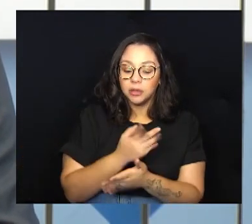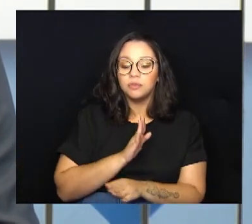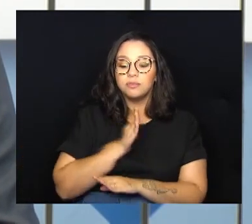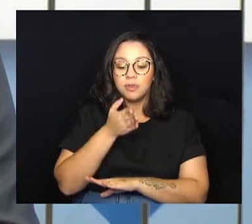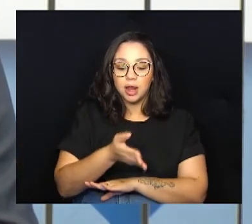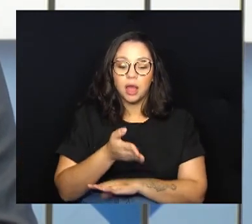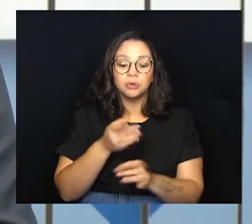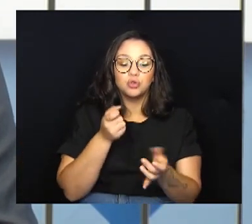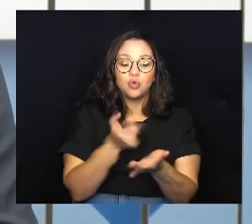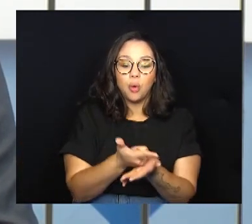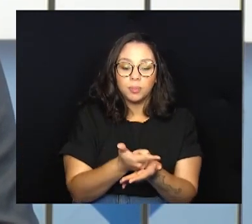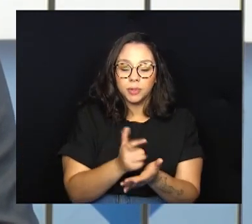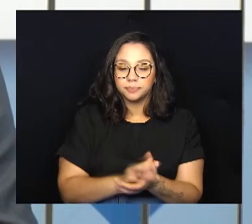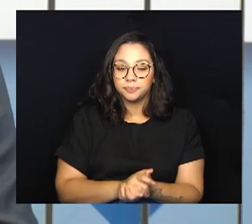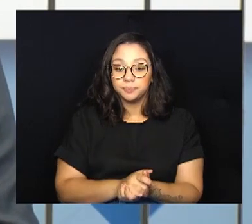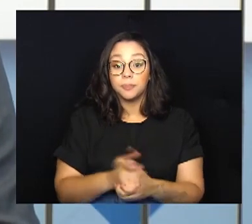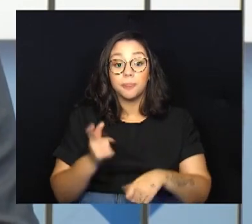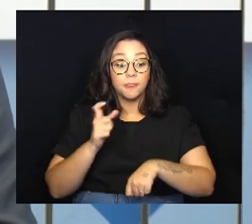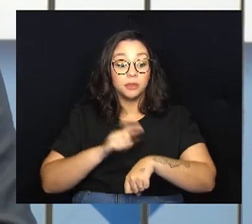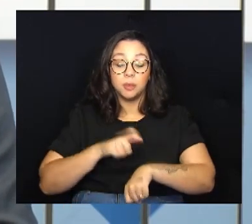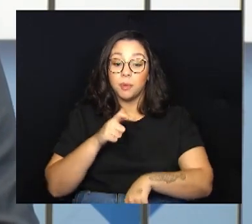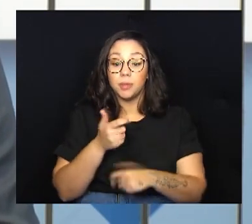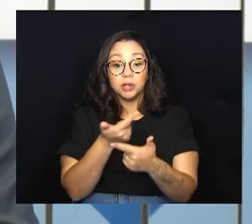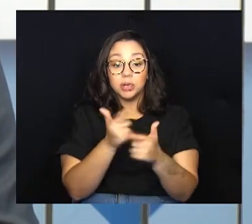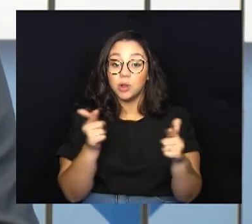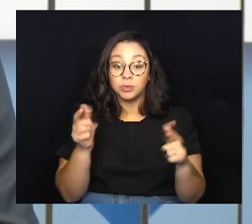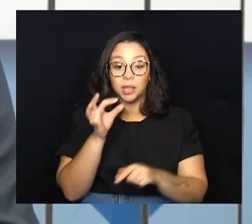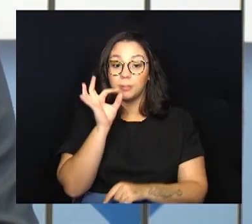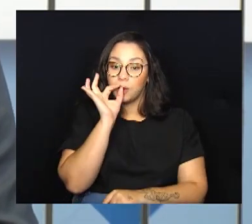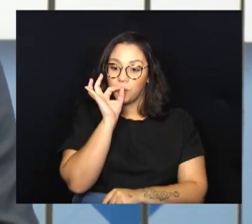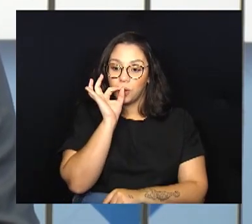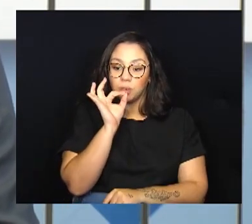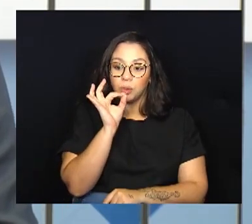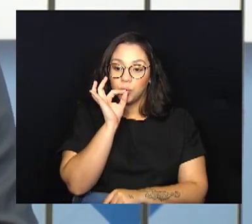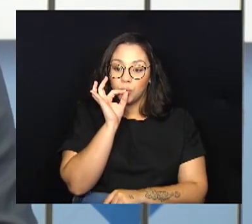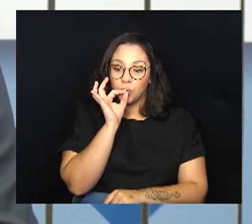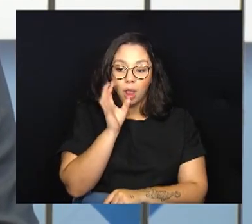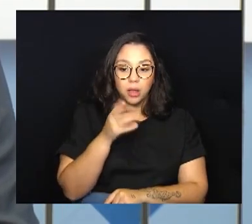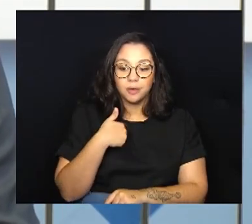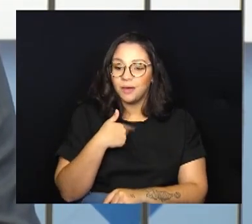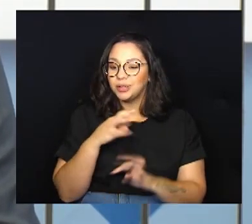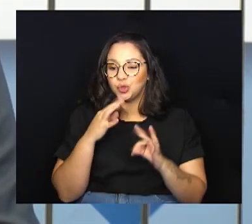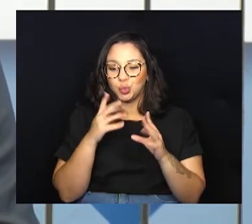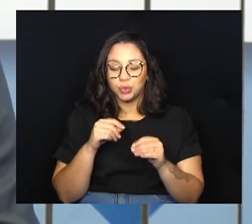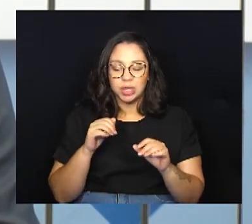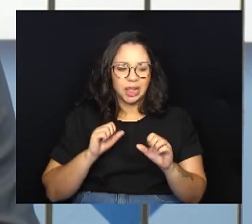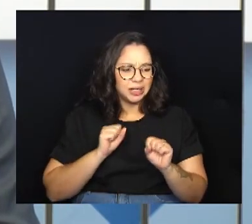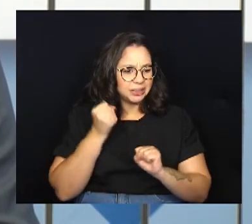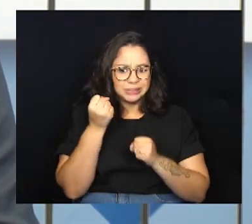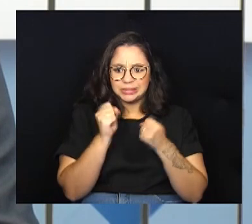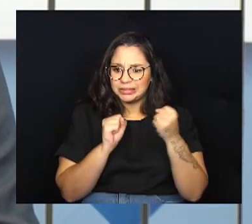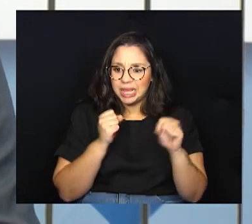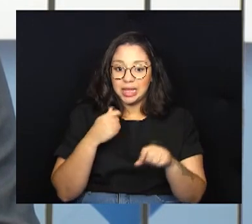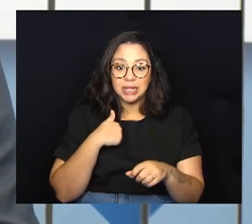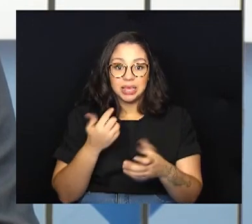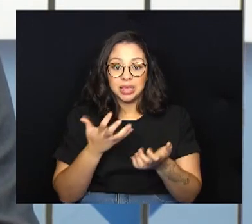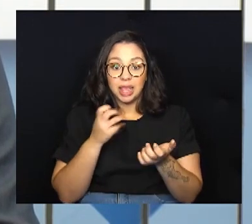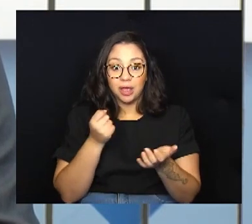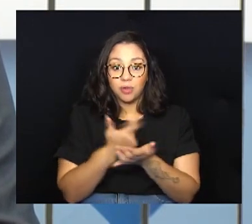estão preocupados com a toxicidade do produto, a qualidade do produto. Então, quando a gente fala numa droga de